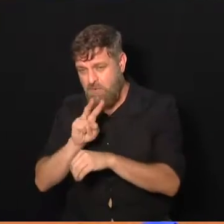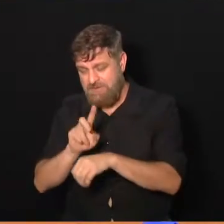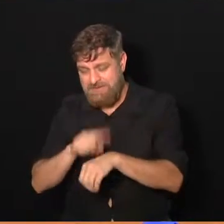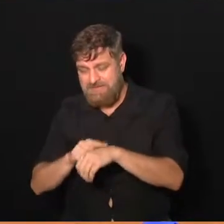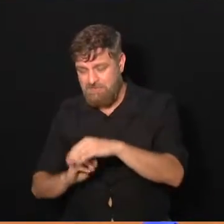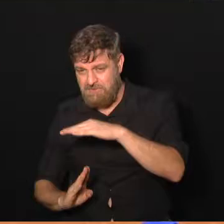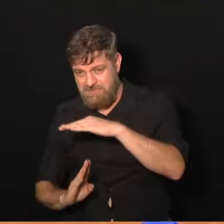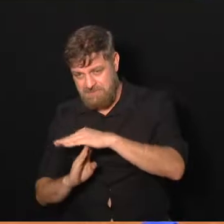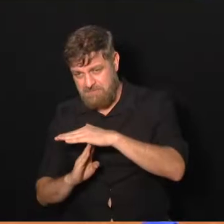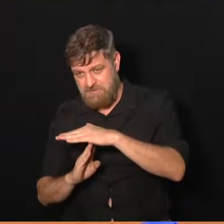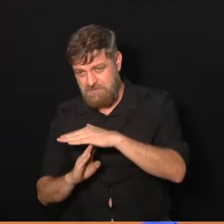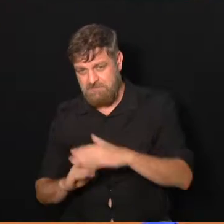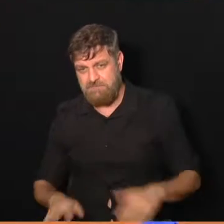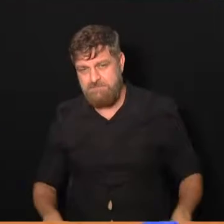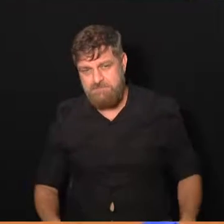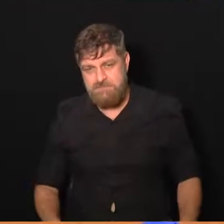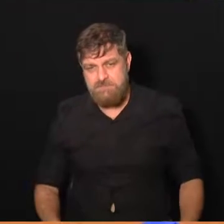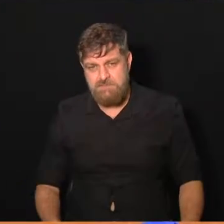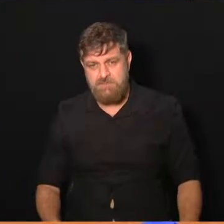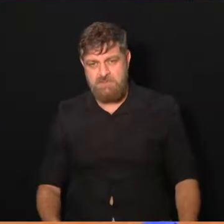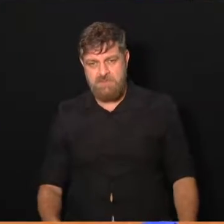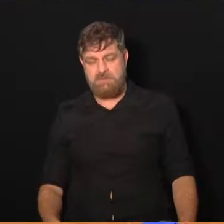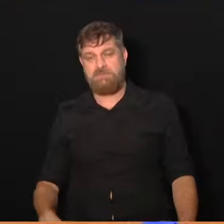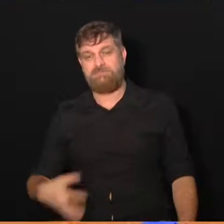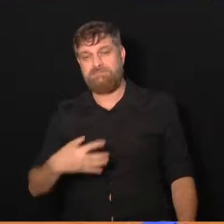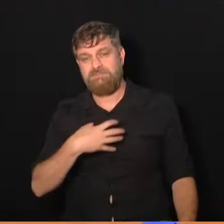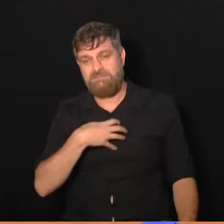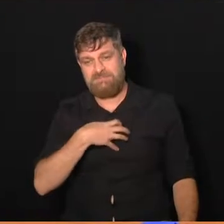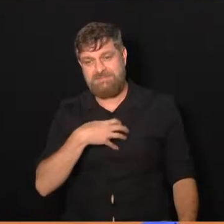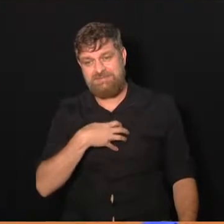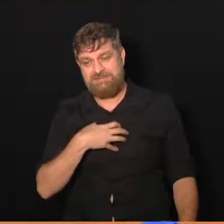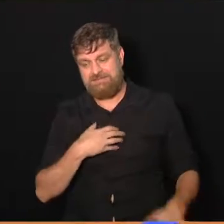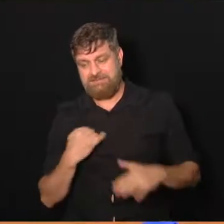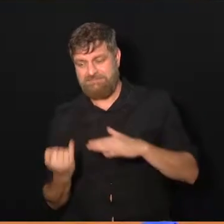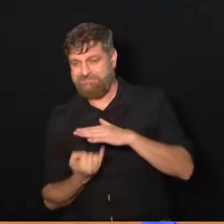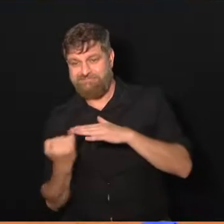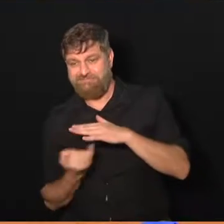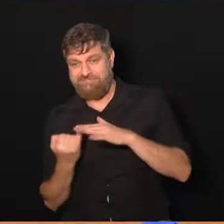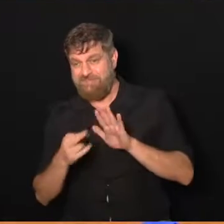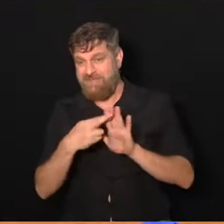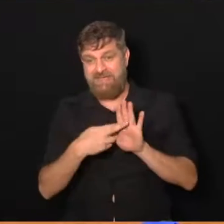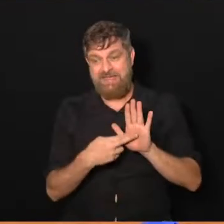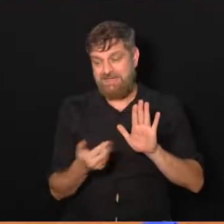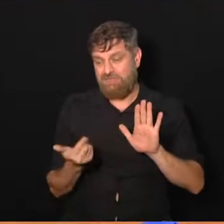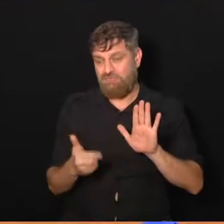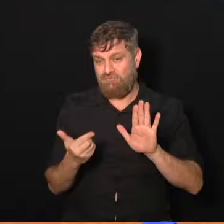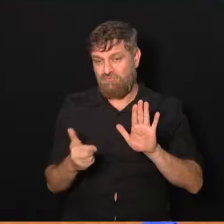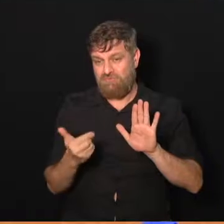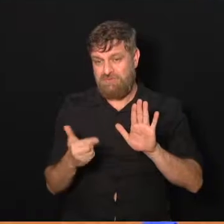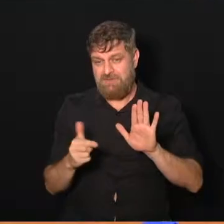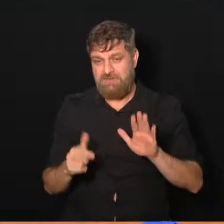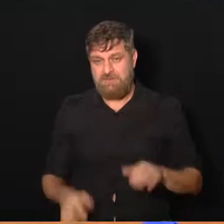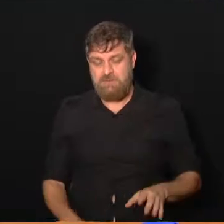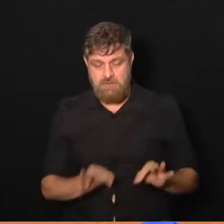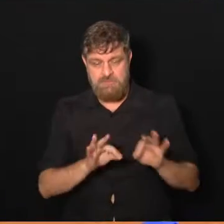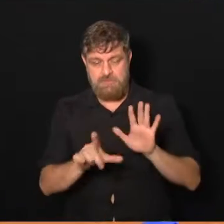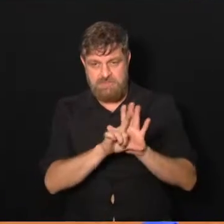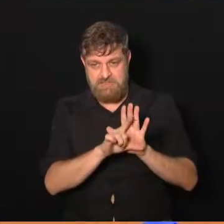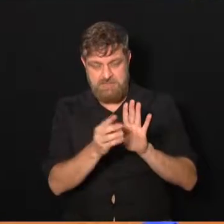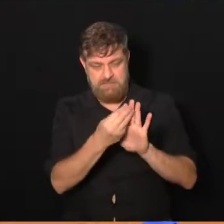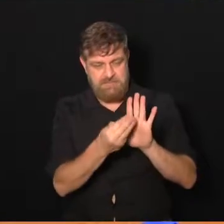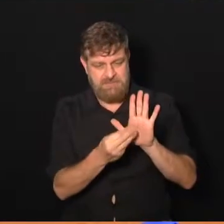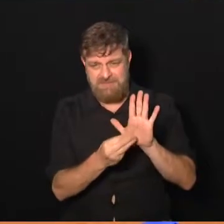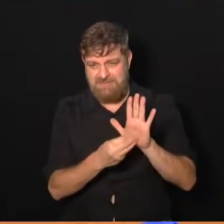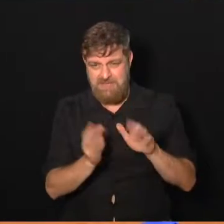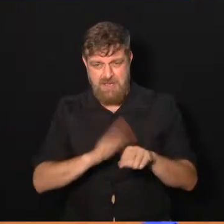ficam acomodando uns animais, mas de uma maneira improvisada, porque não há regras. Então, um projeto desse, a gente pode fazer um negócio muito